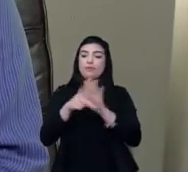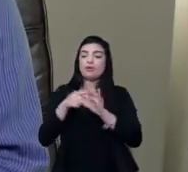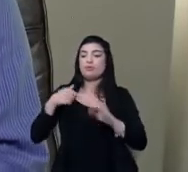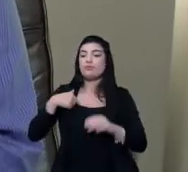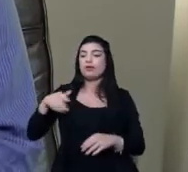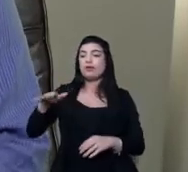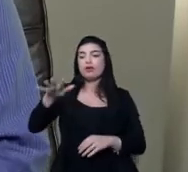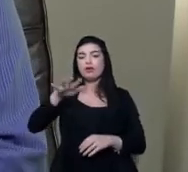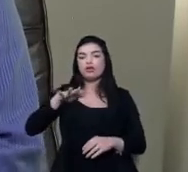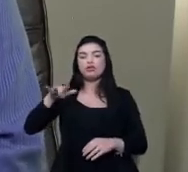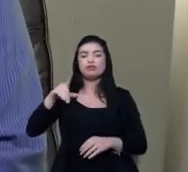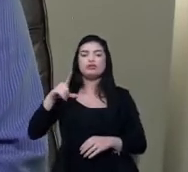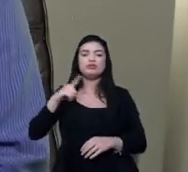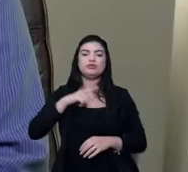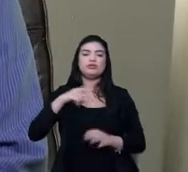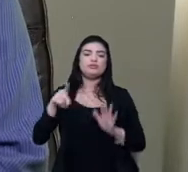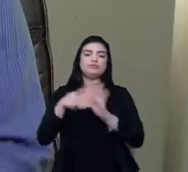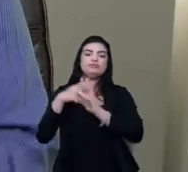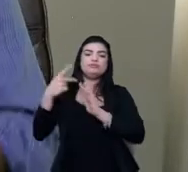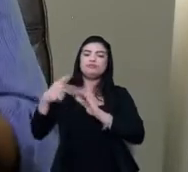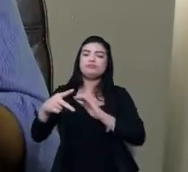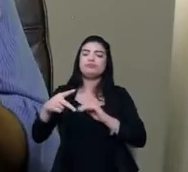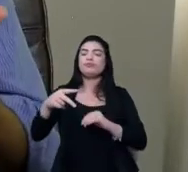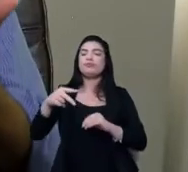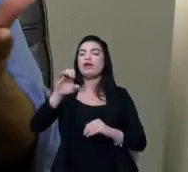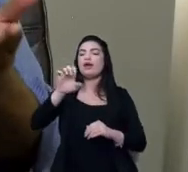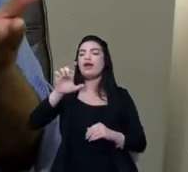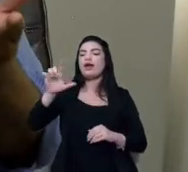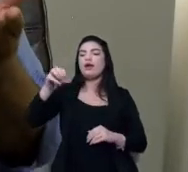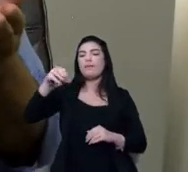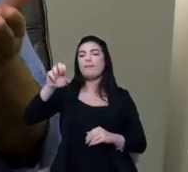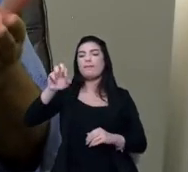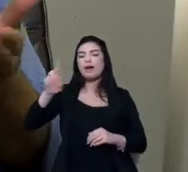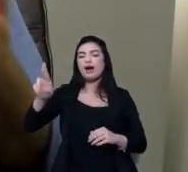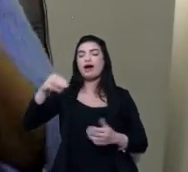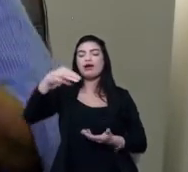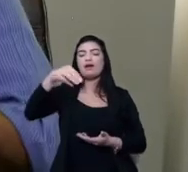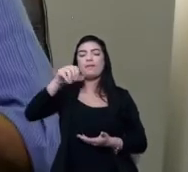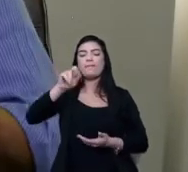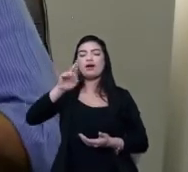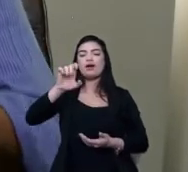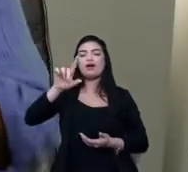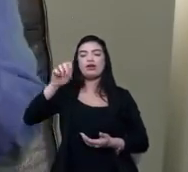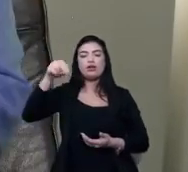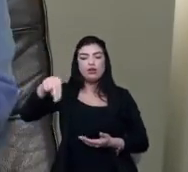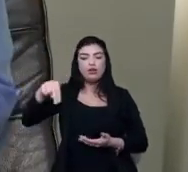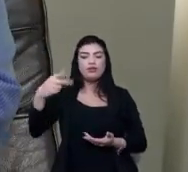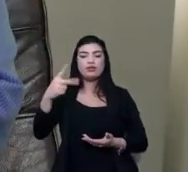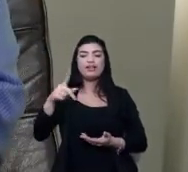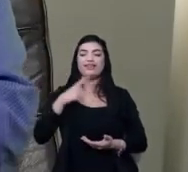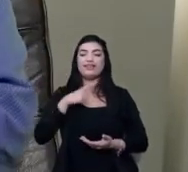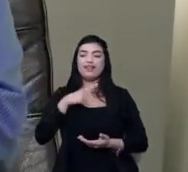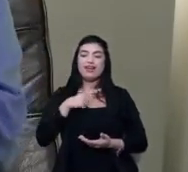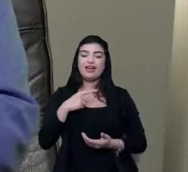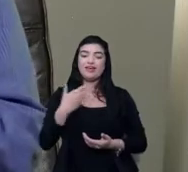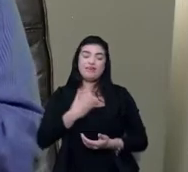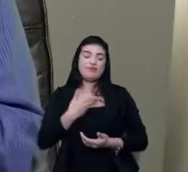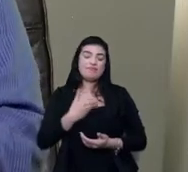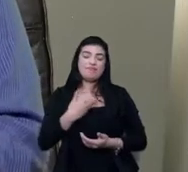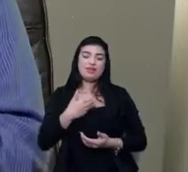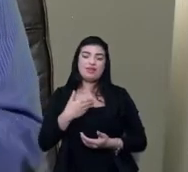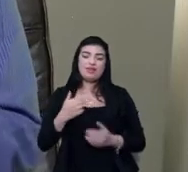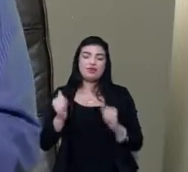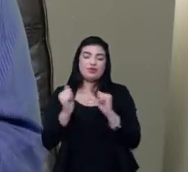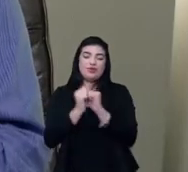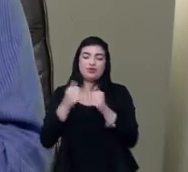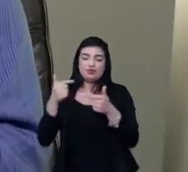o próprio Elomar, o próprio Wilson Aragão, Marlon Teixeira, que apresentou a música aí, que é meu irmão, mas que o trabalho que ele faz